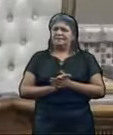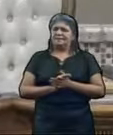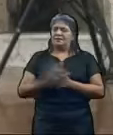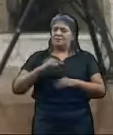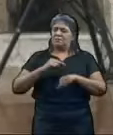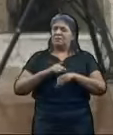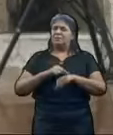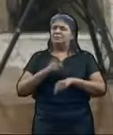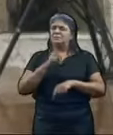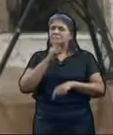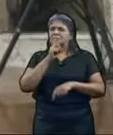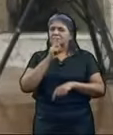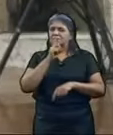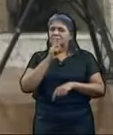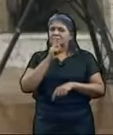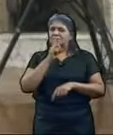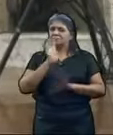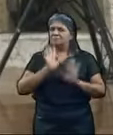resposta